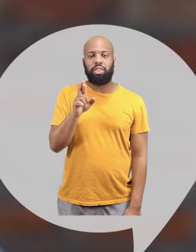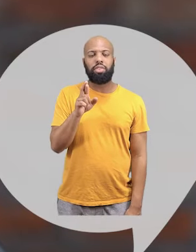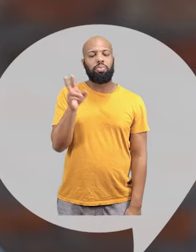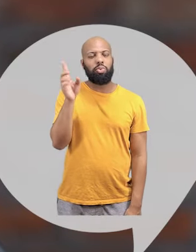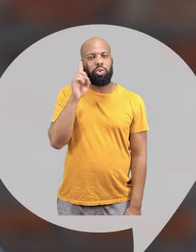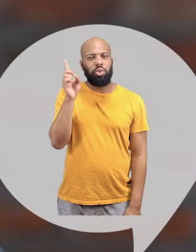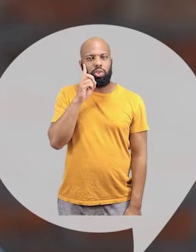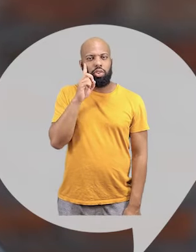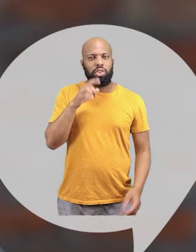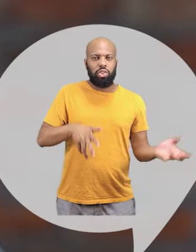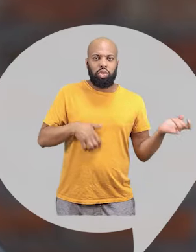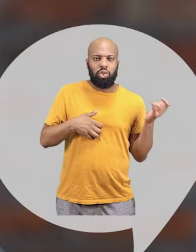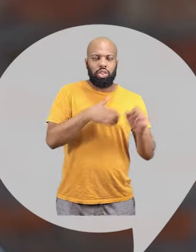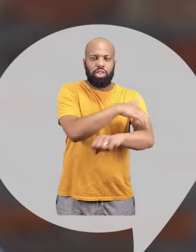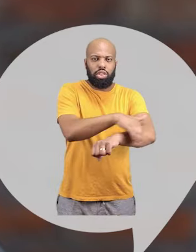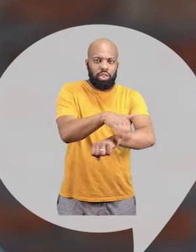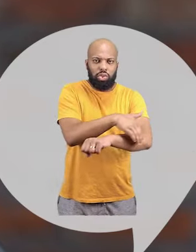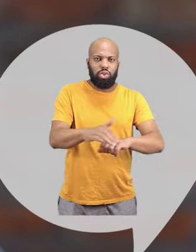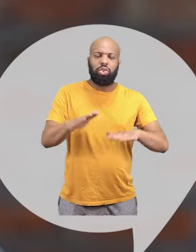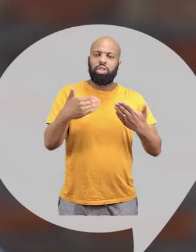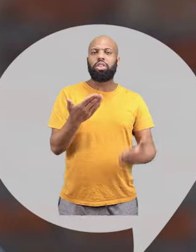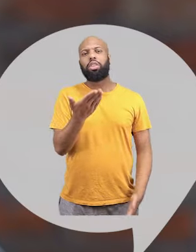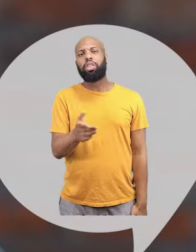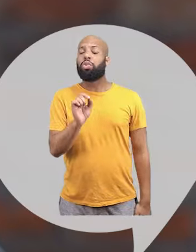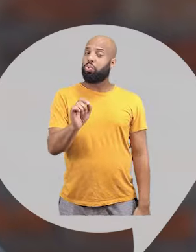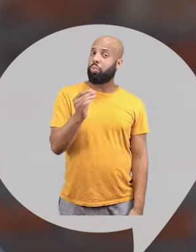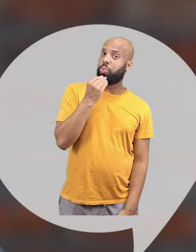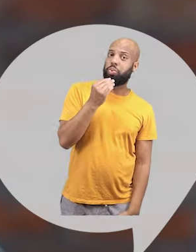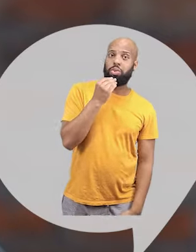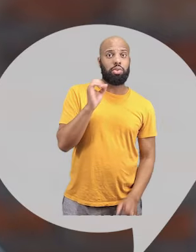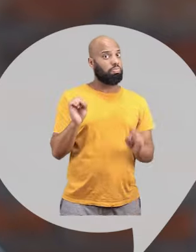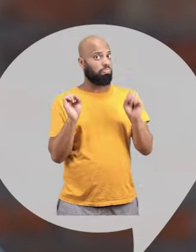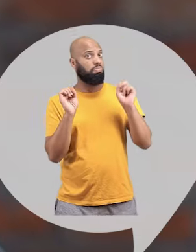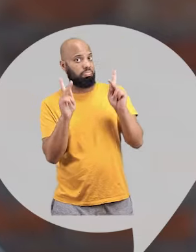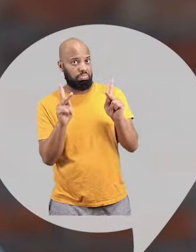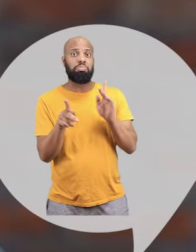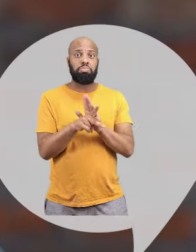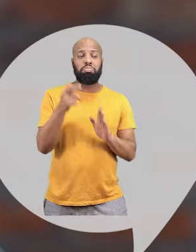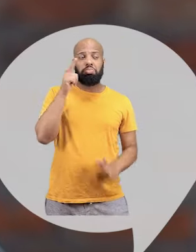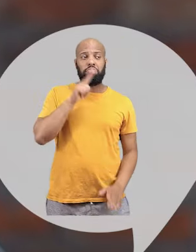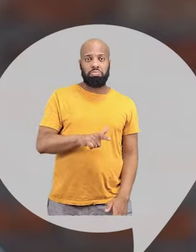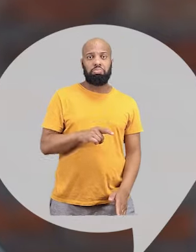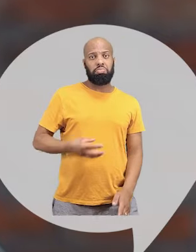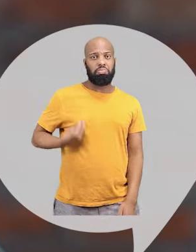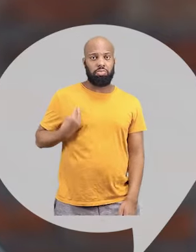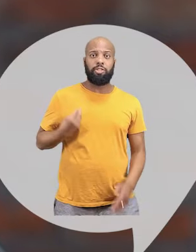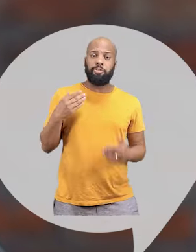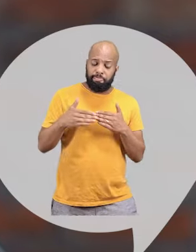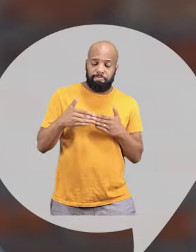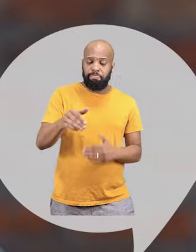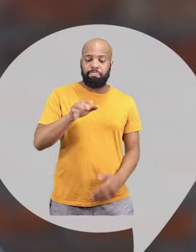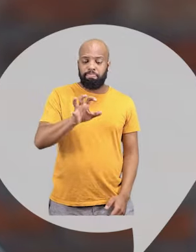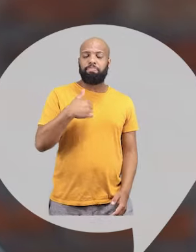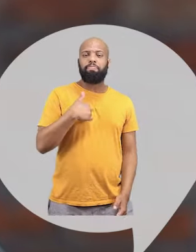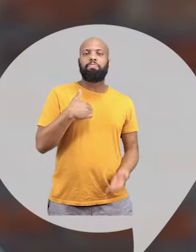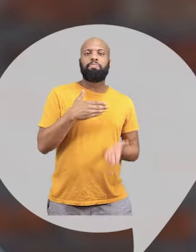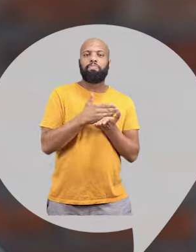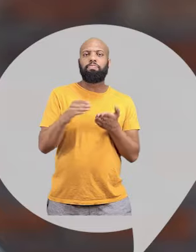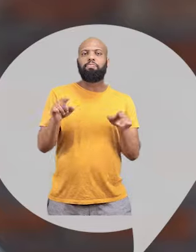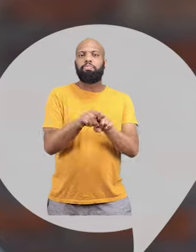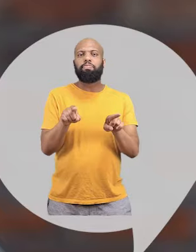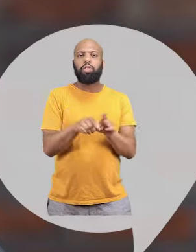por dia tocando na rua isso é uma possibilidade Ok de tipo e daí a partir